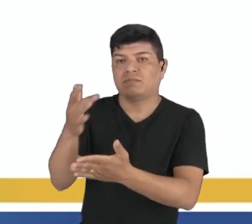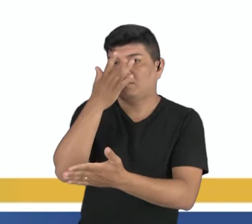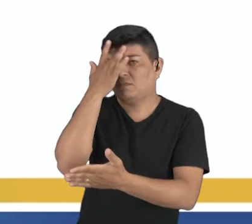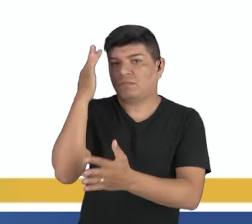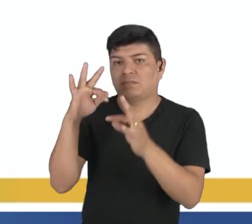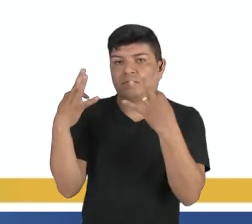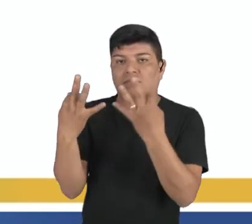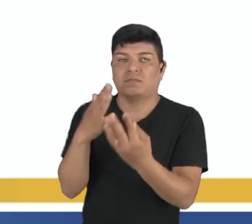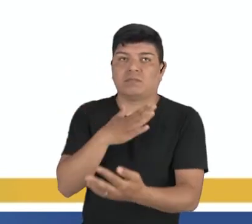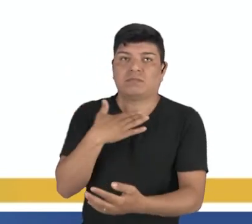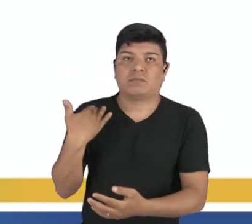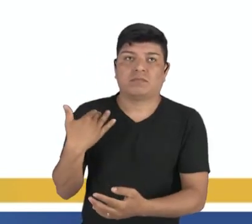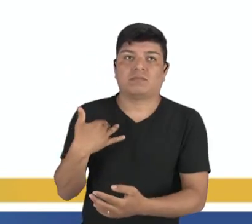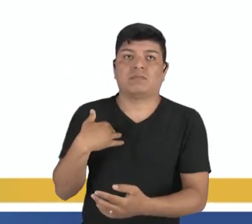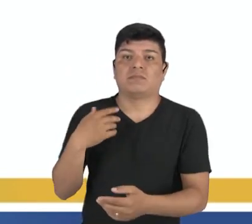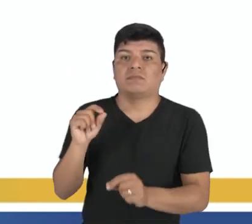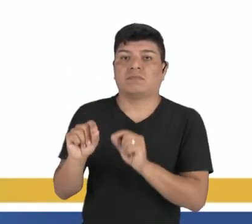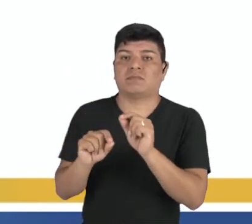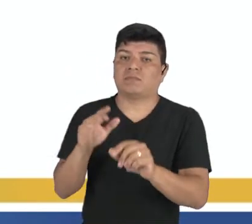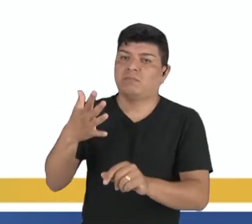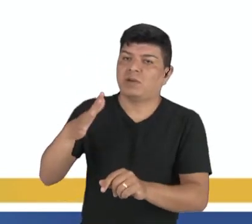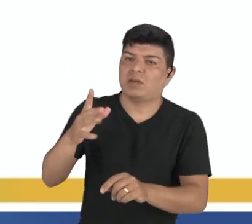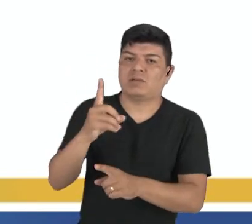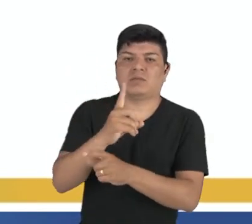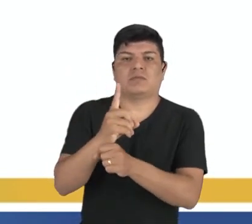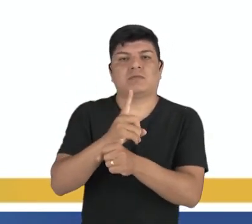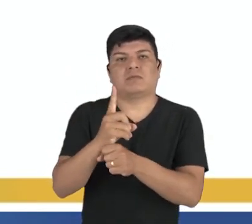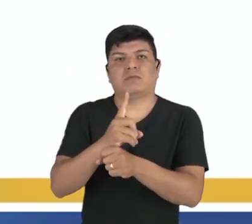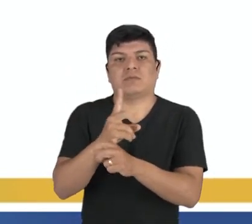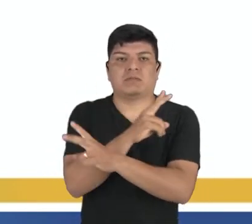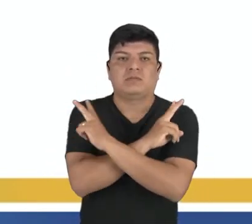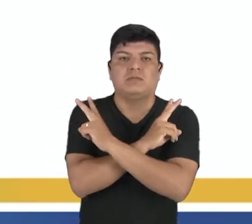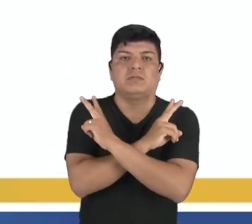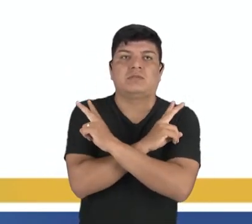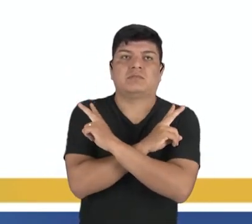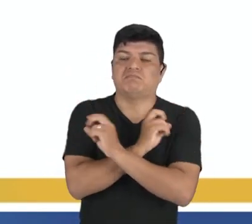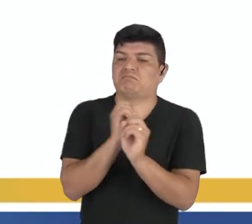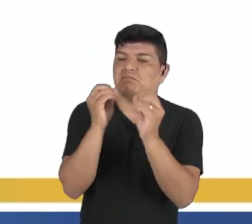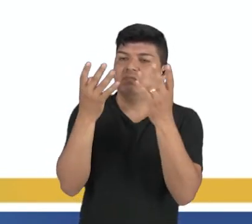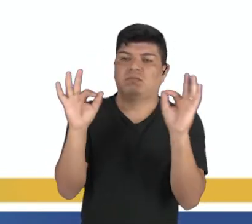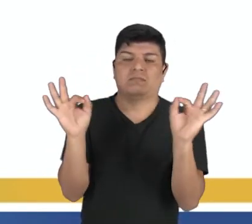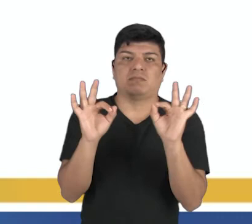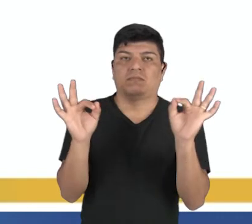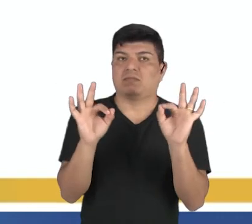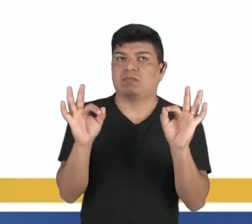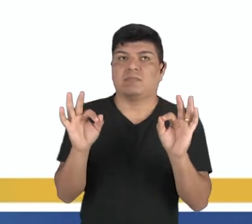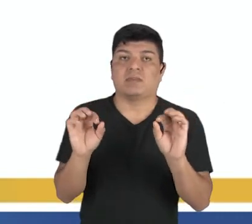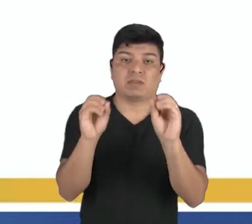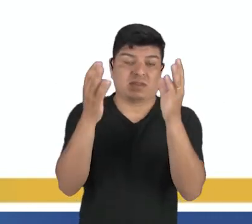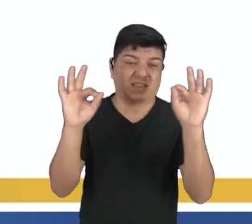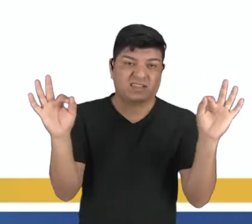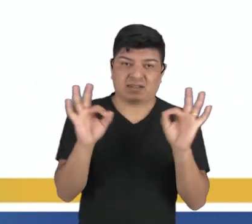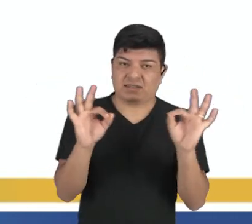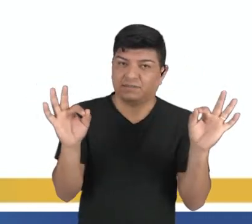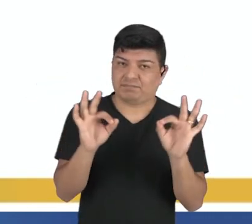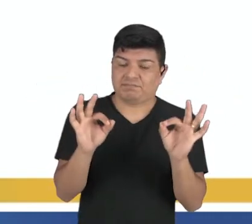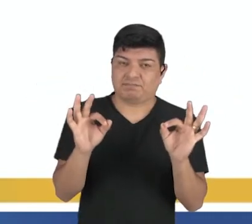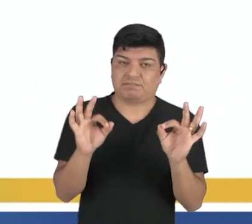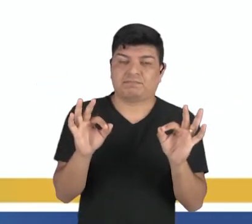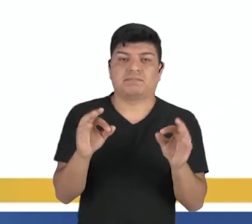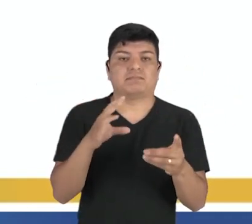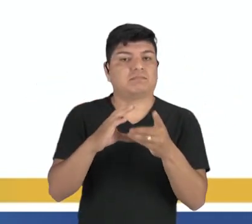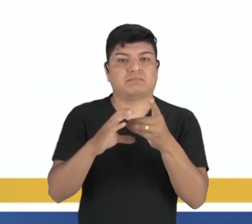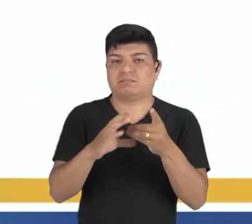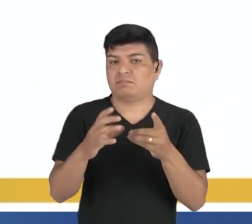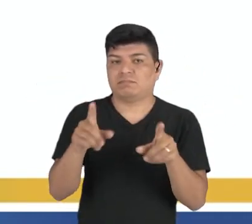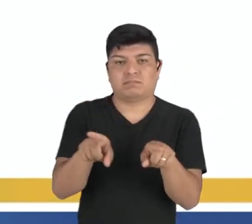entes queridos, eles ficam mais ou menos um ano de luto, galerinha. Eles não festejam, eles não comemoram, eles não participam de